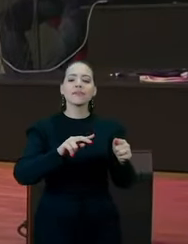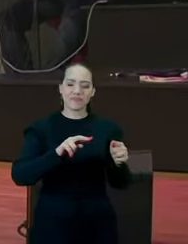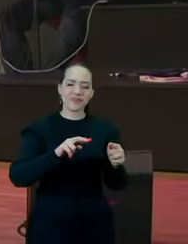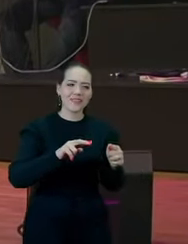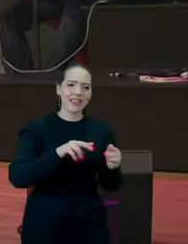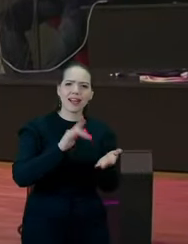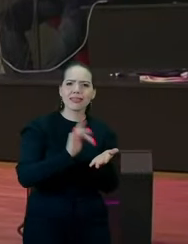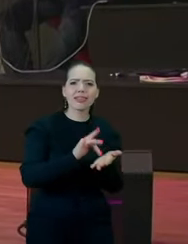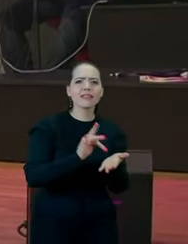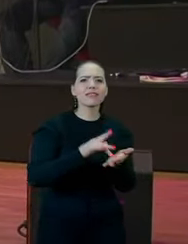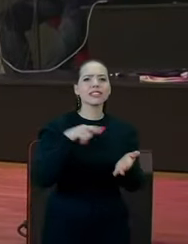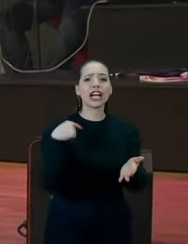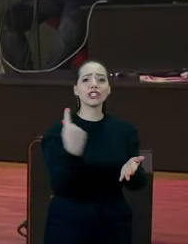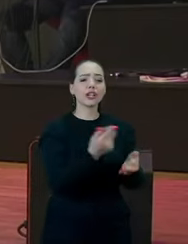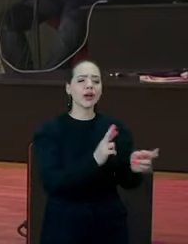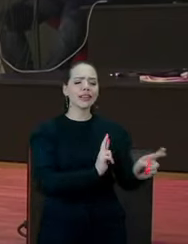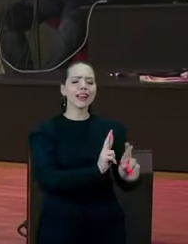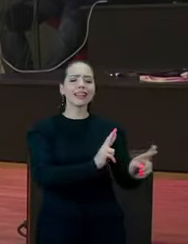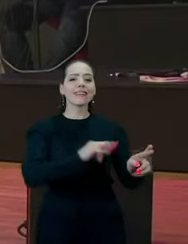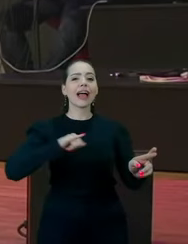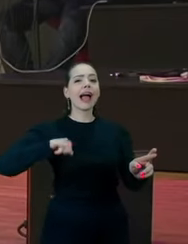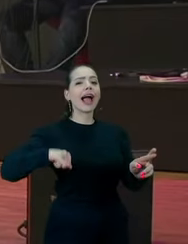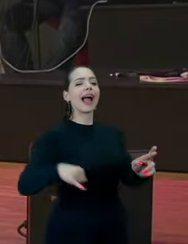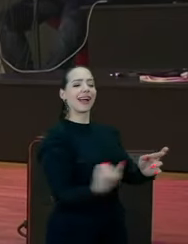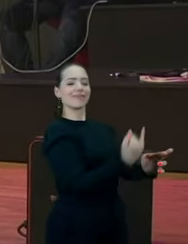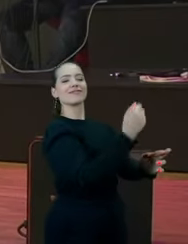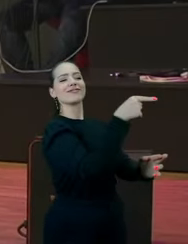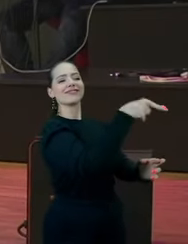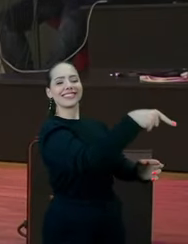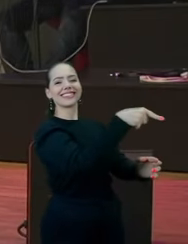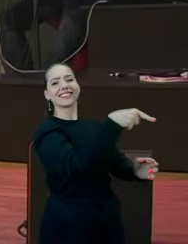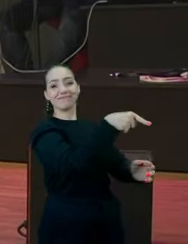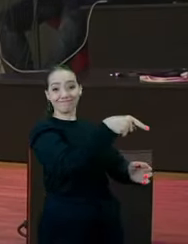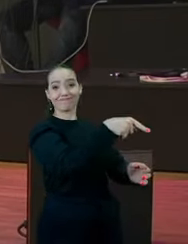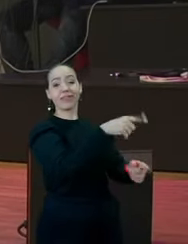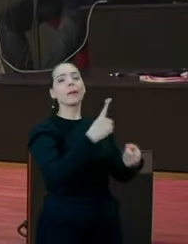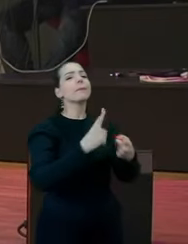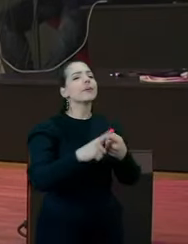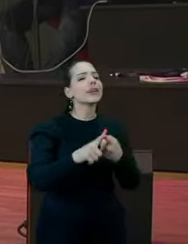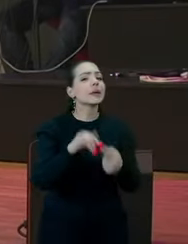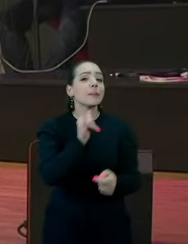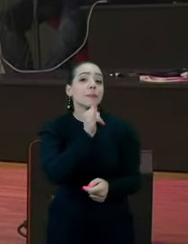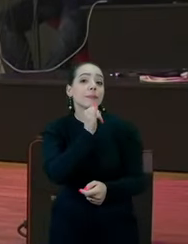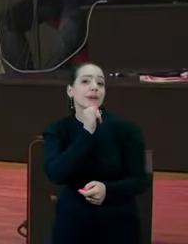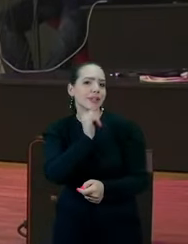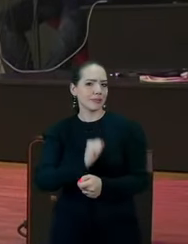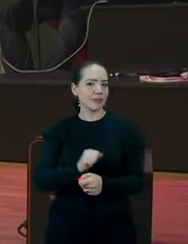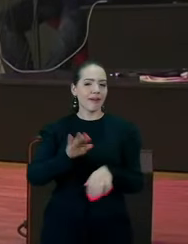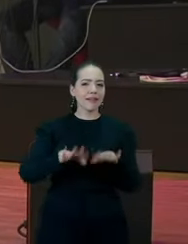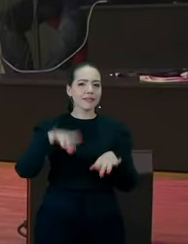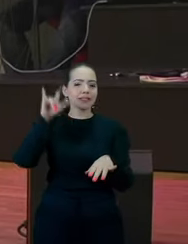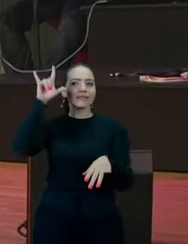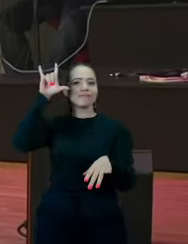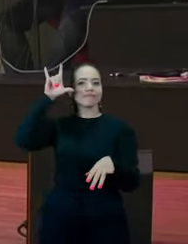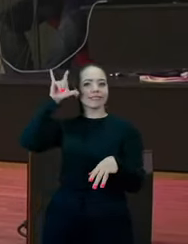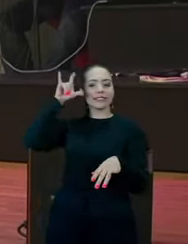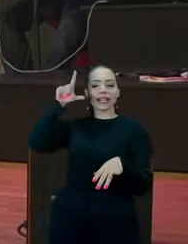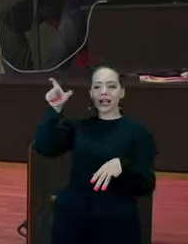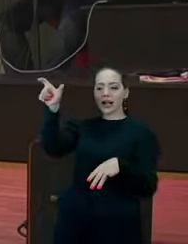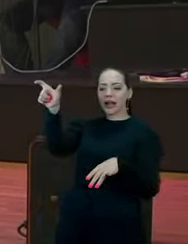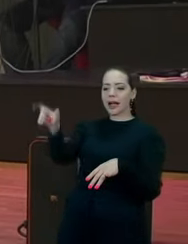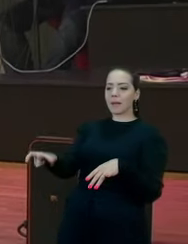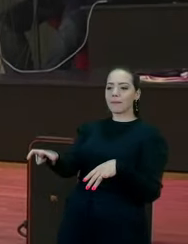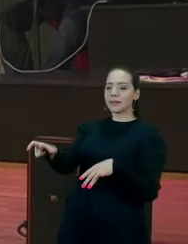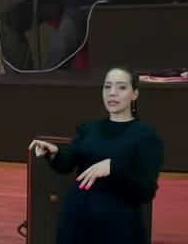Eu não estou falando de network. Ai, você é amiga daquela pessoa, ela tem 1 milhão de seguidores. Que conexão. Não é sobre isso que eu